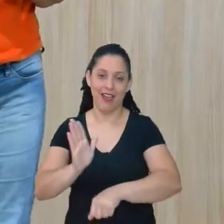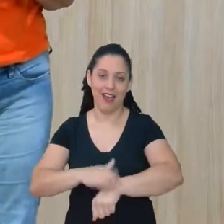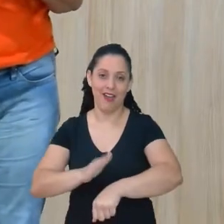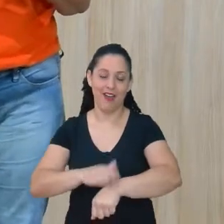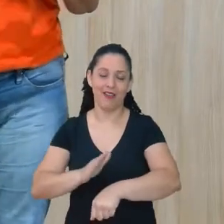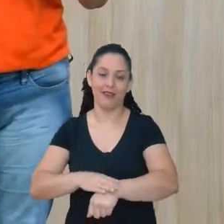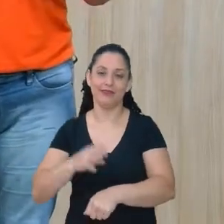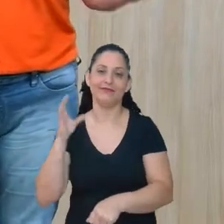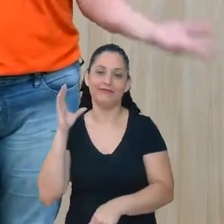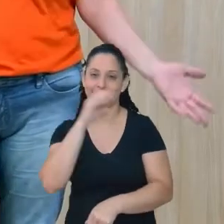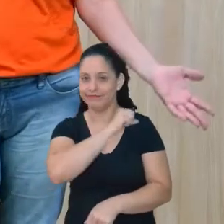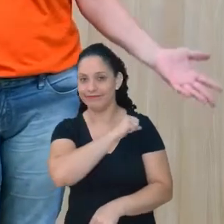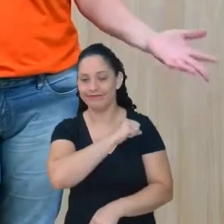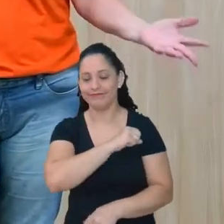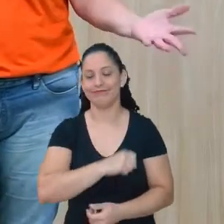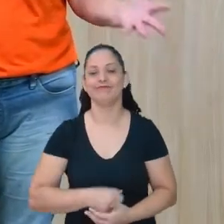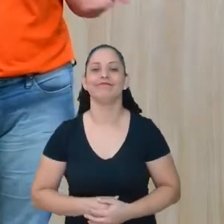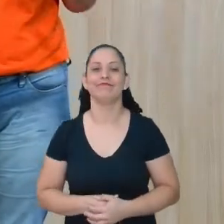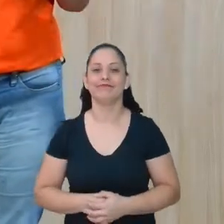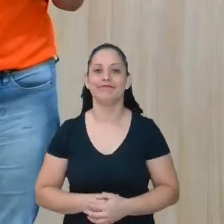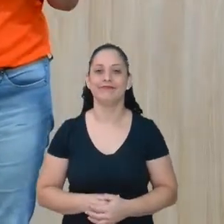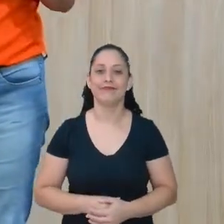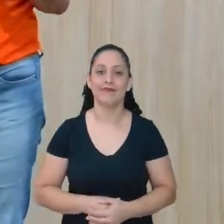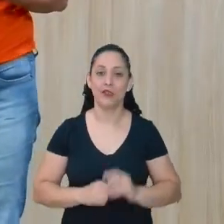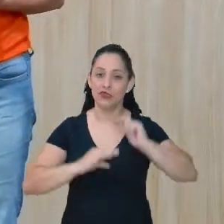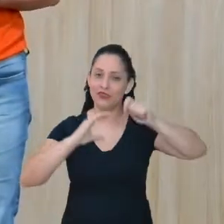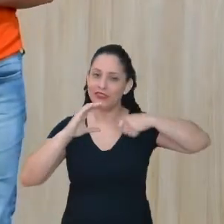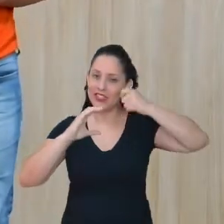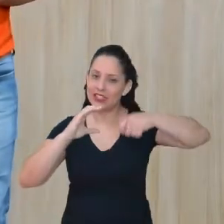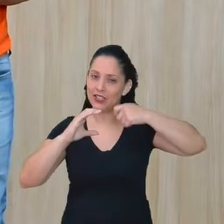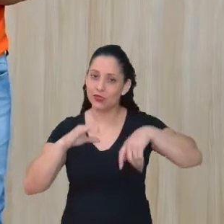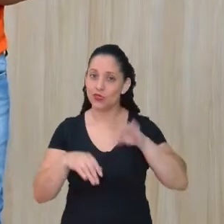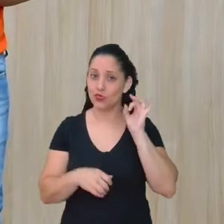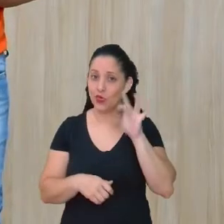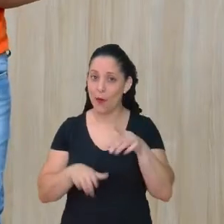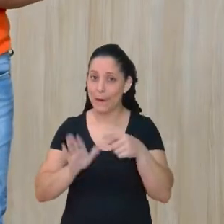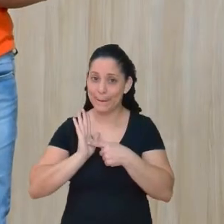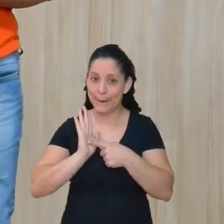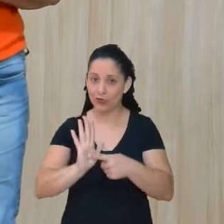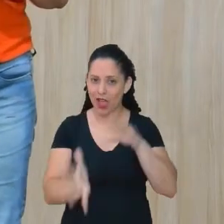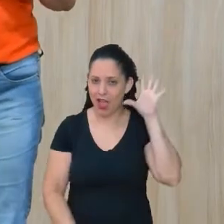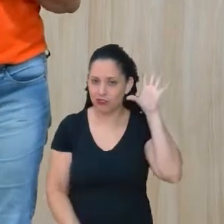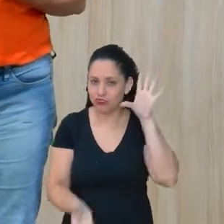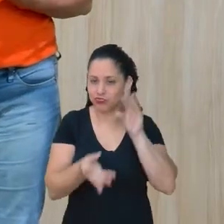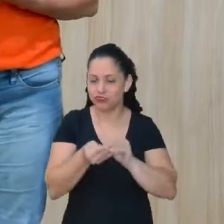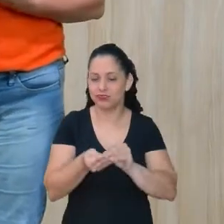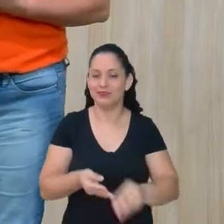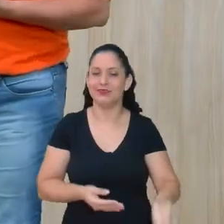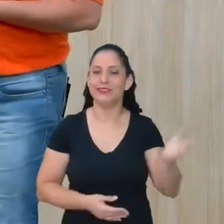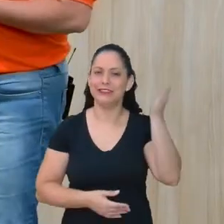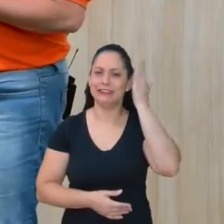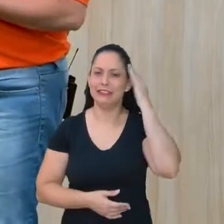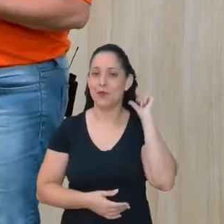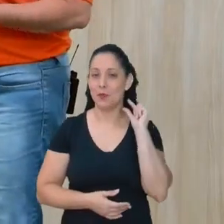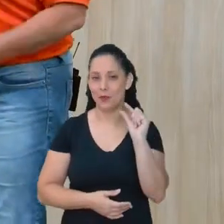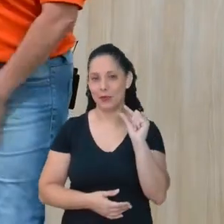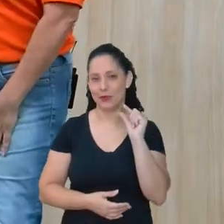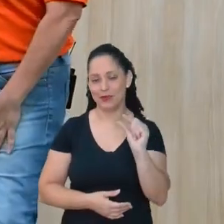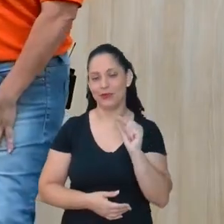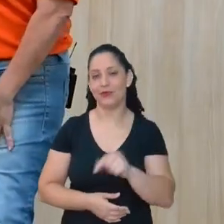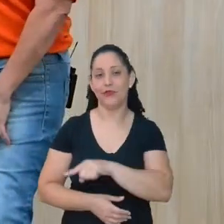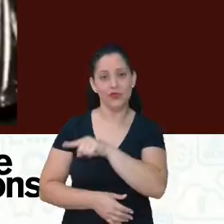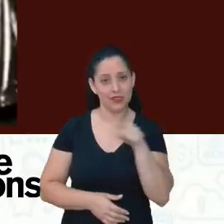né, para a gente assistir vídeos, esses vídeos eles são ilustrativos, para a gente entender um exato. pouco. Mas Aí vocês